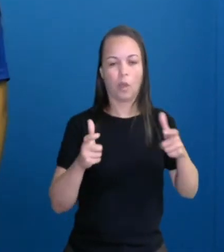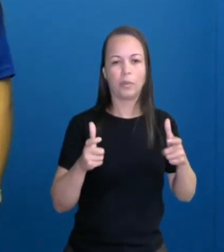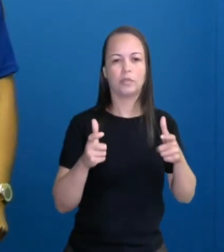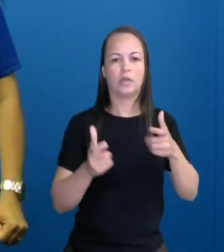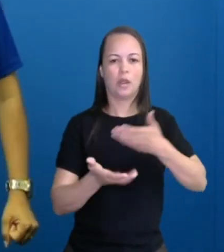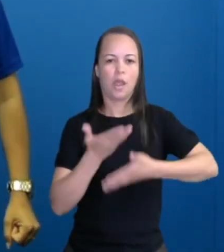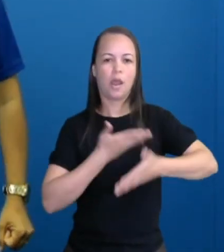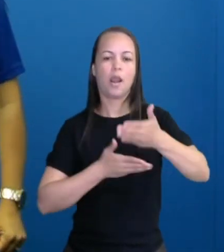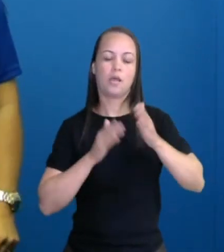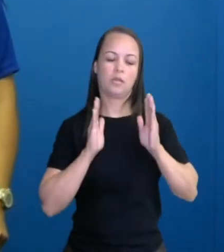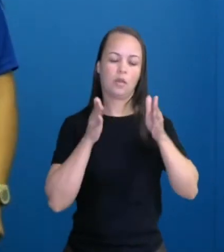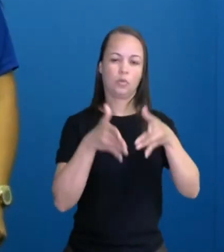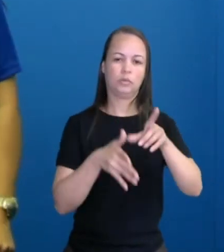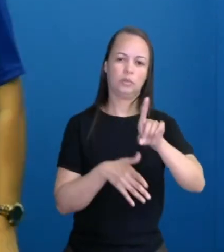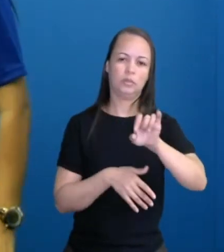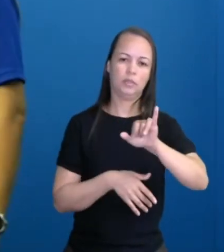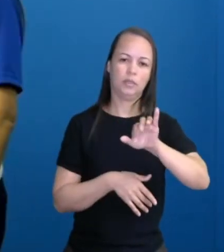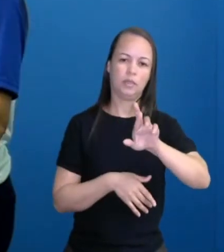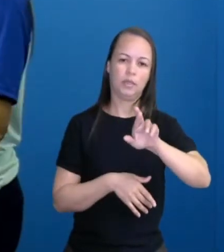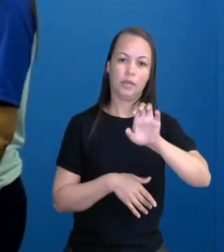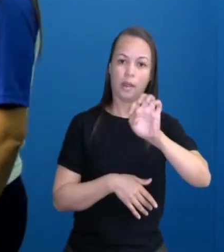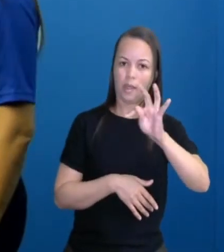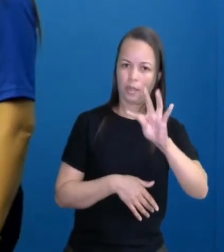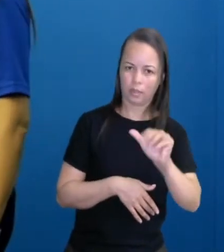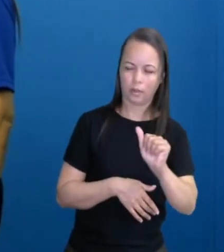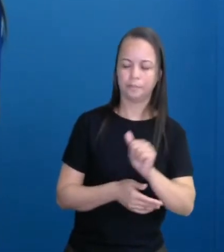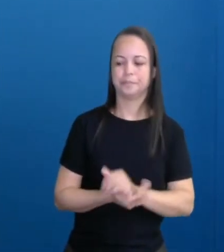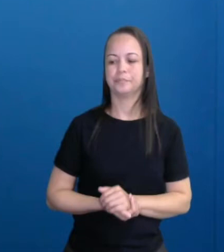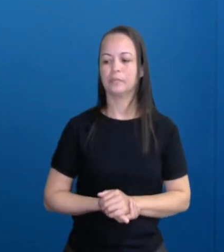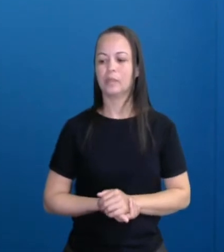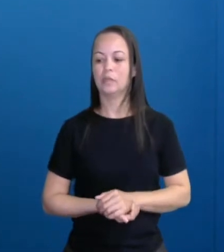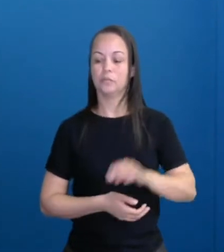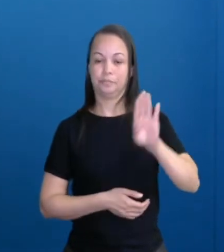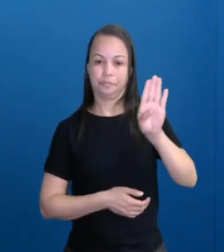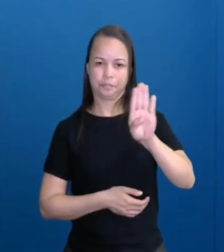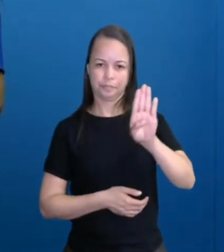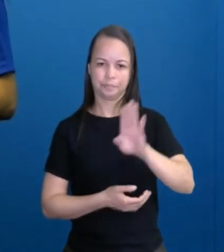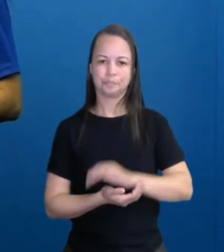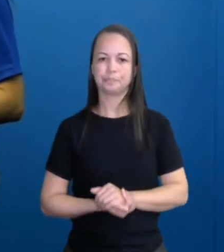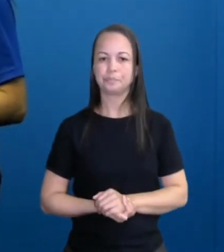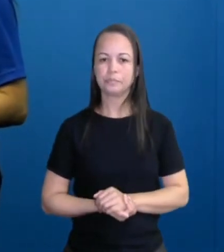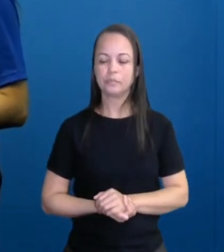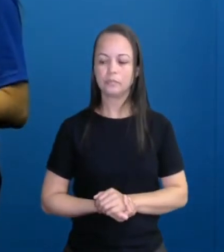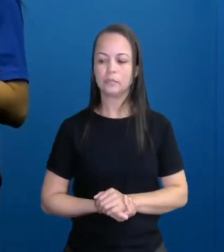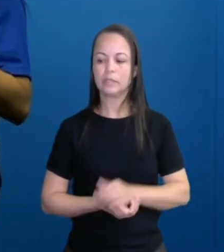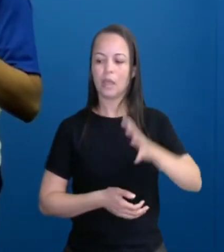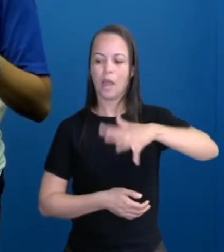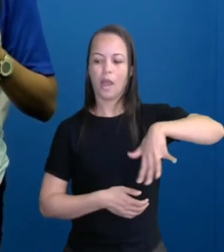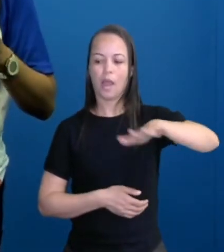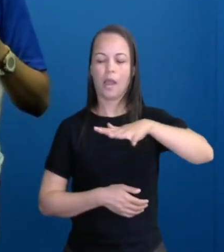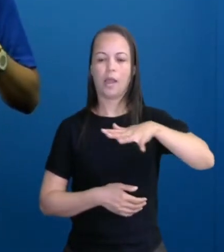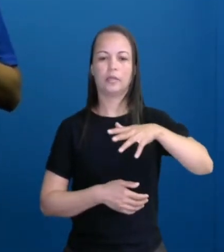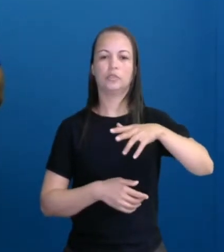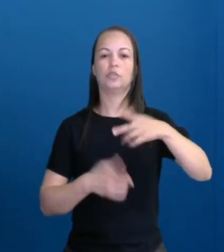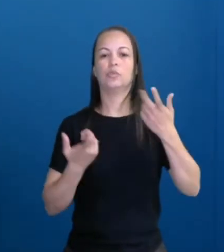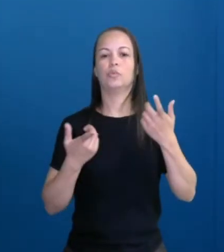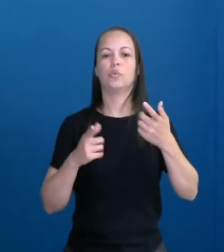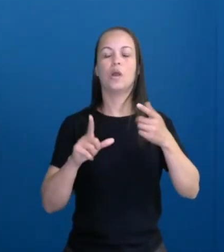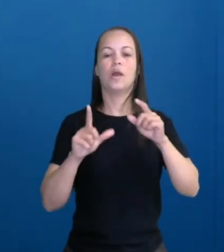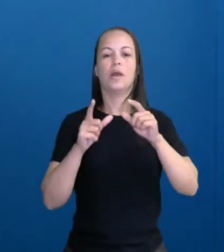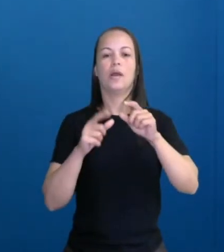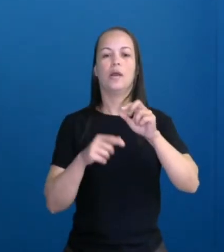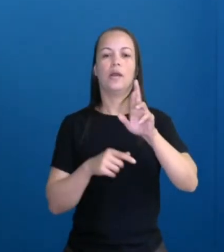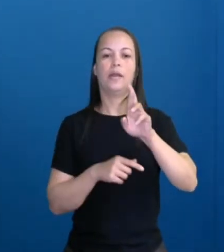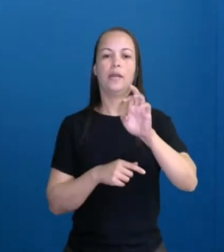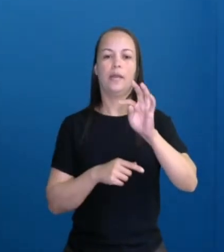relação direta. Muito bem. No item B, a área de um retângulo e seu comprimento.